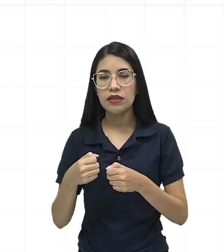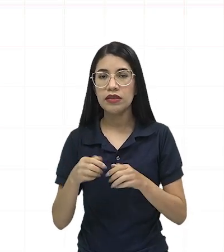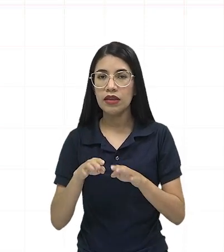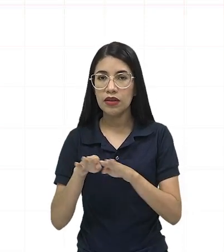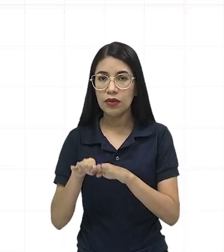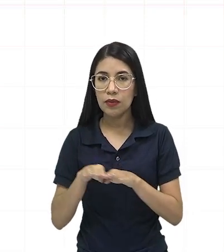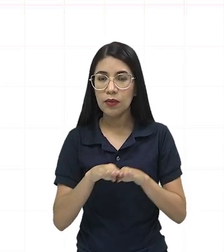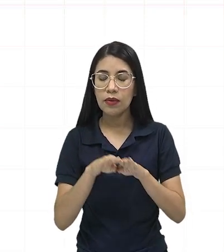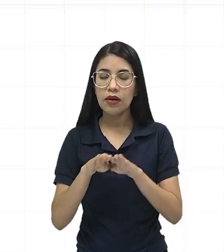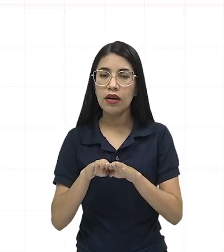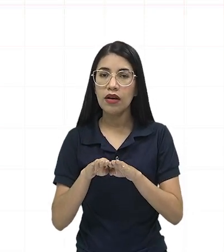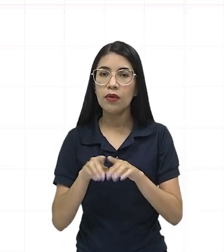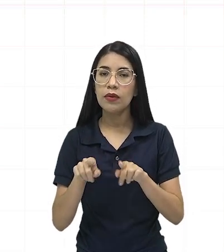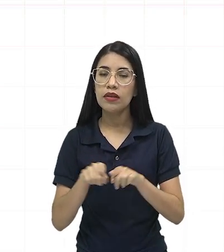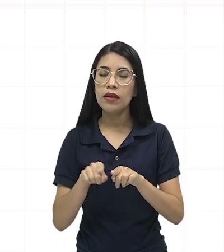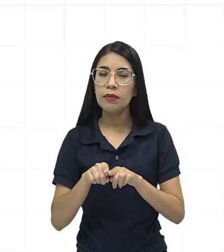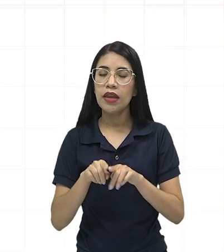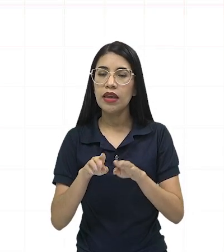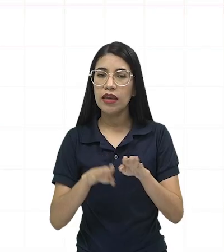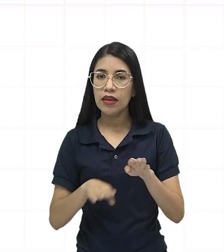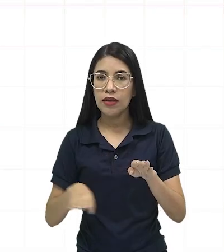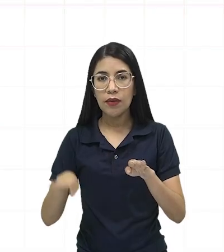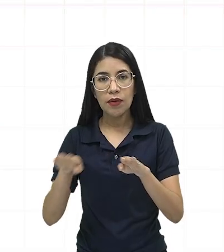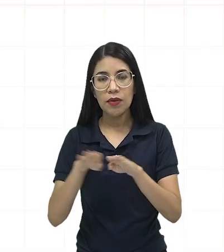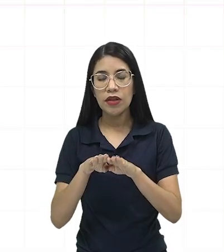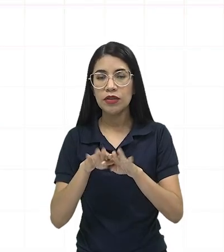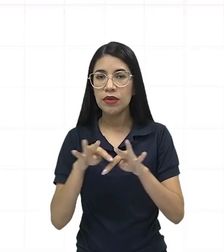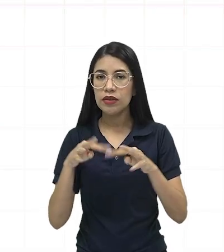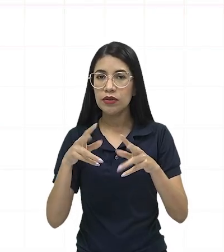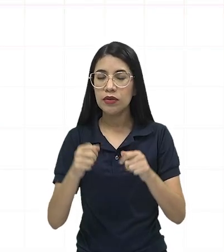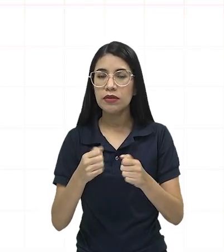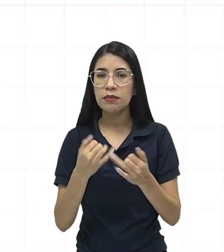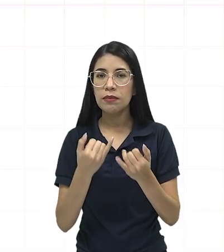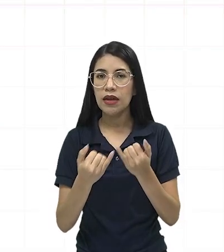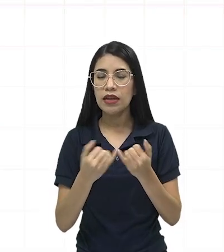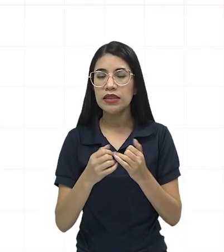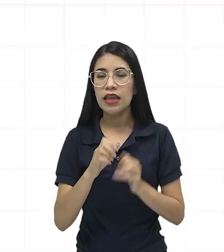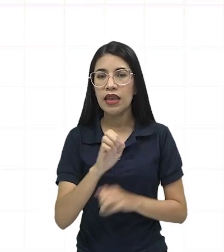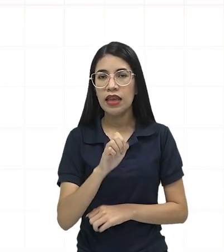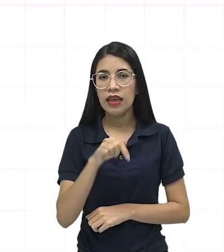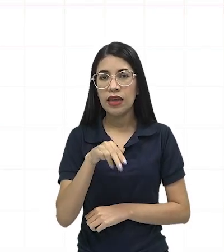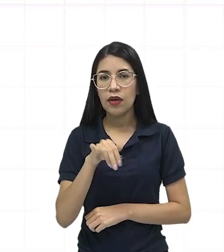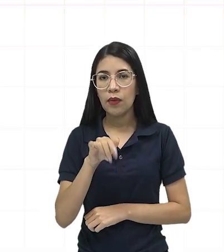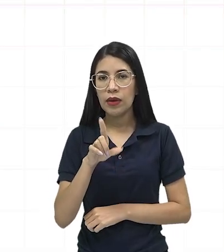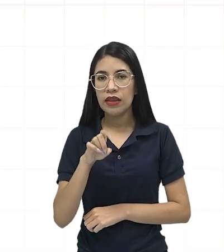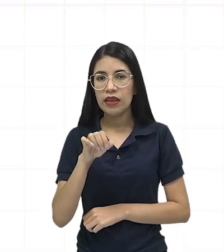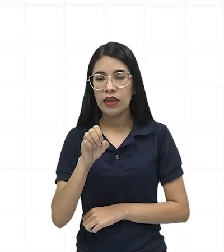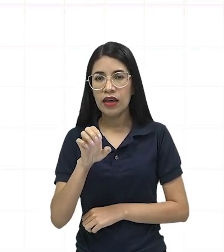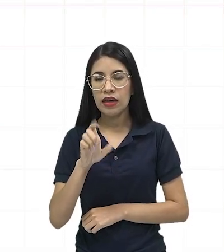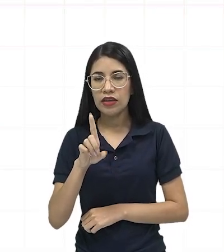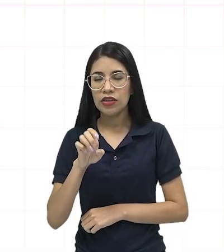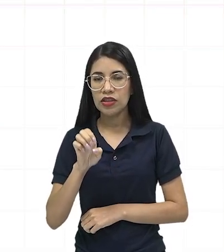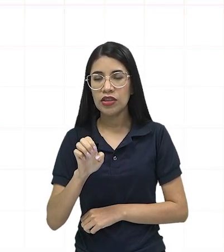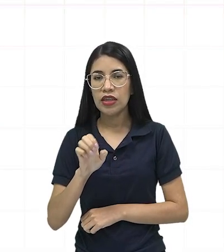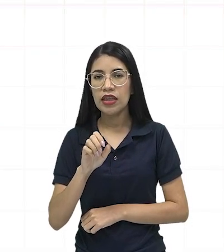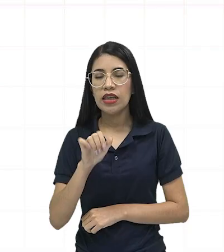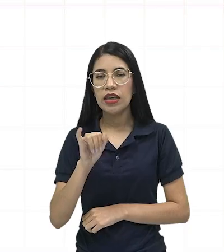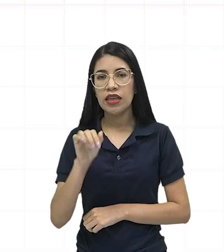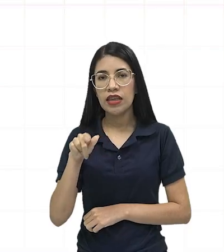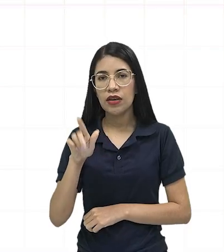igualitária e equalitária, tá? Parece até que elas são a mesma coisa, mas não são. Quando nós falamos